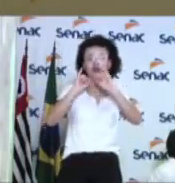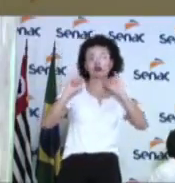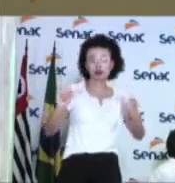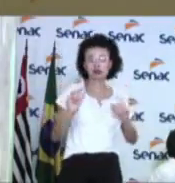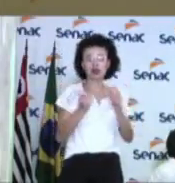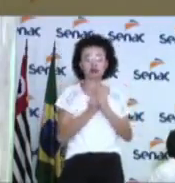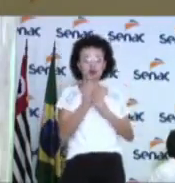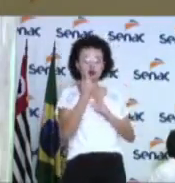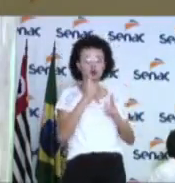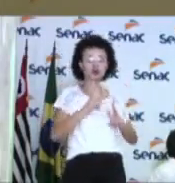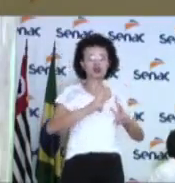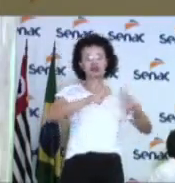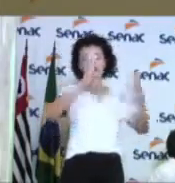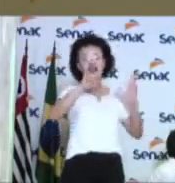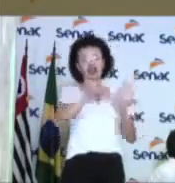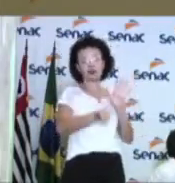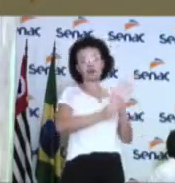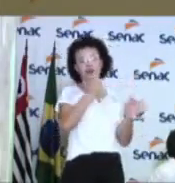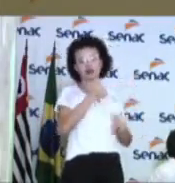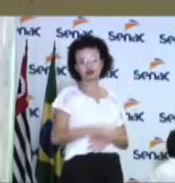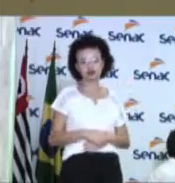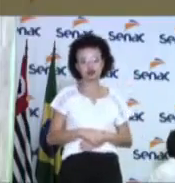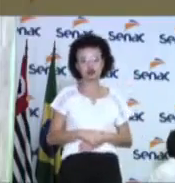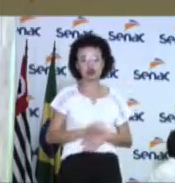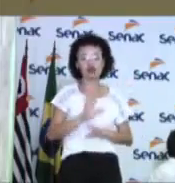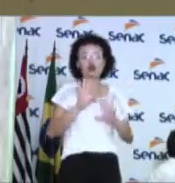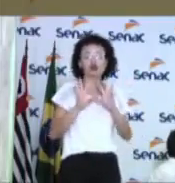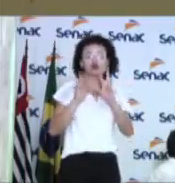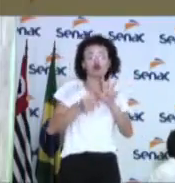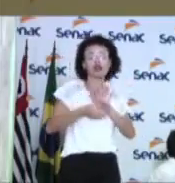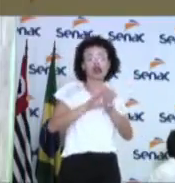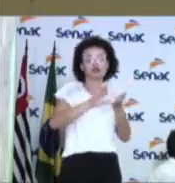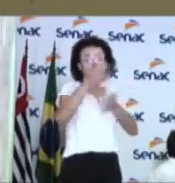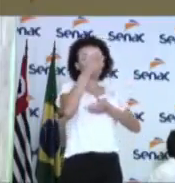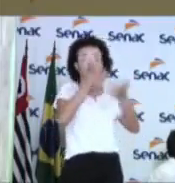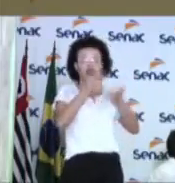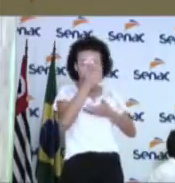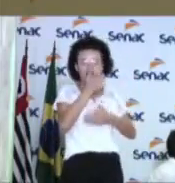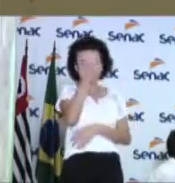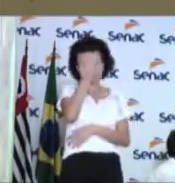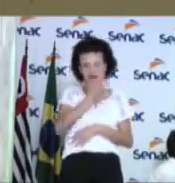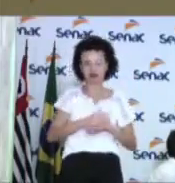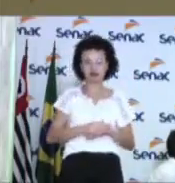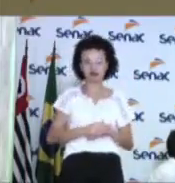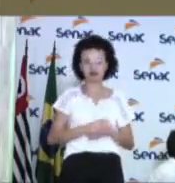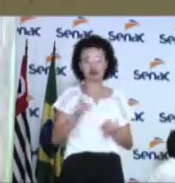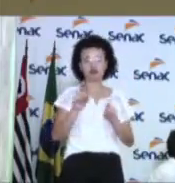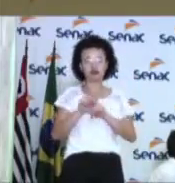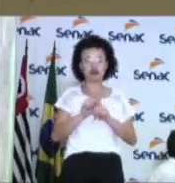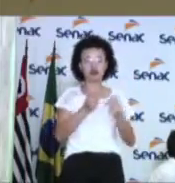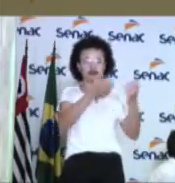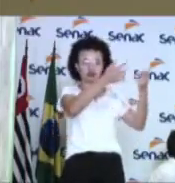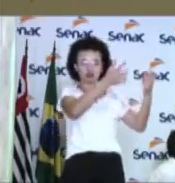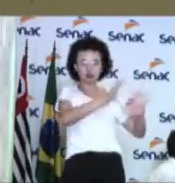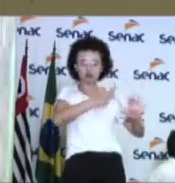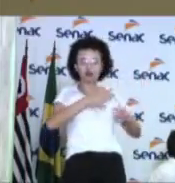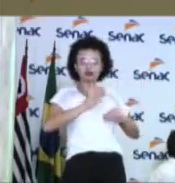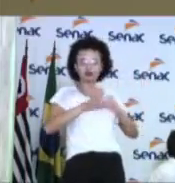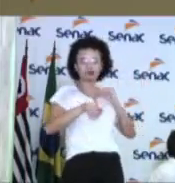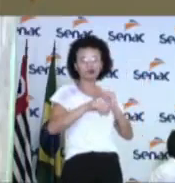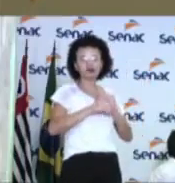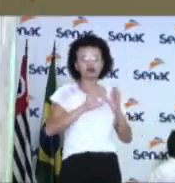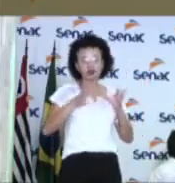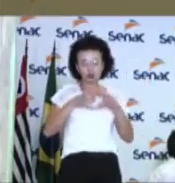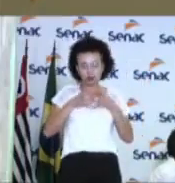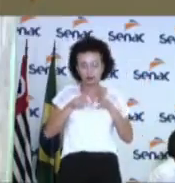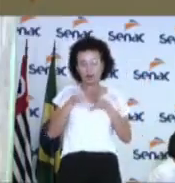seriado, esse foi o primeiro. Então, acho que tudo isso, quando é conversado, é bem mais fácil. E só complementando o que o Gola falou, quanto a criativo,